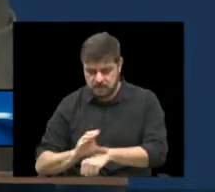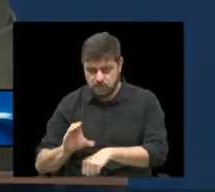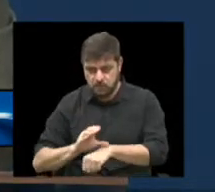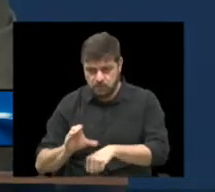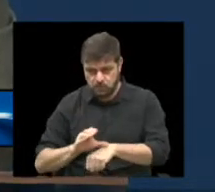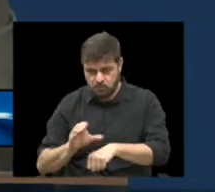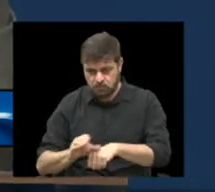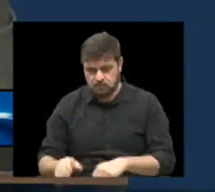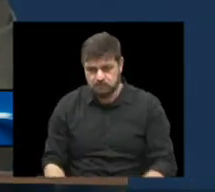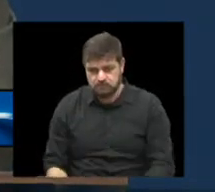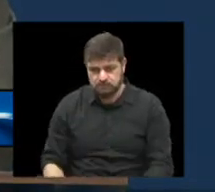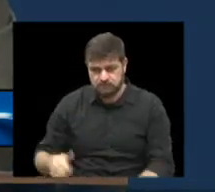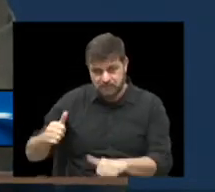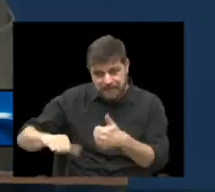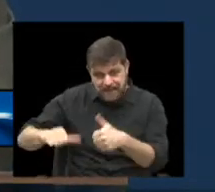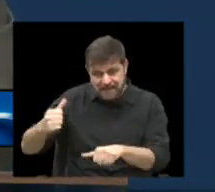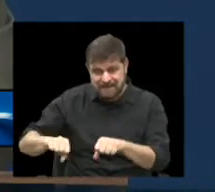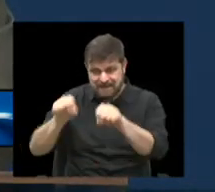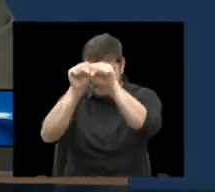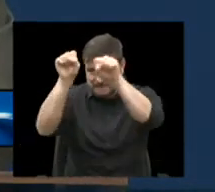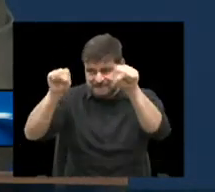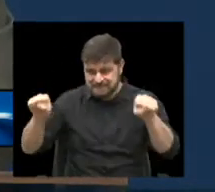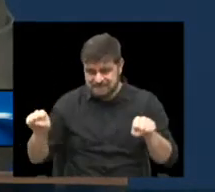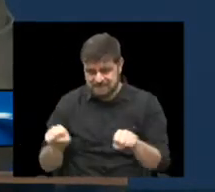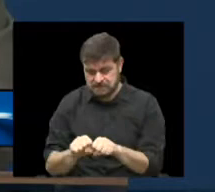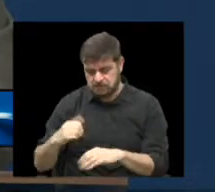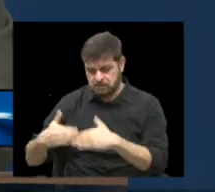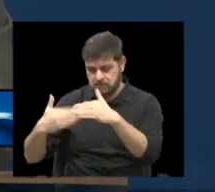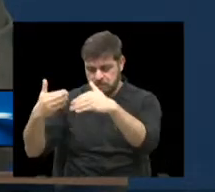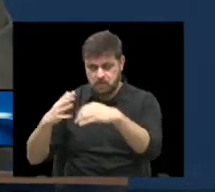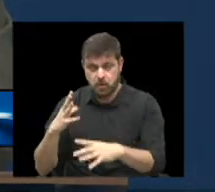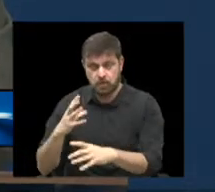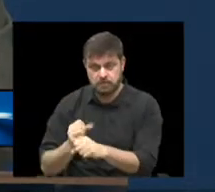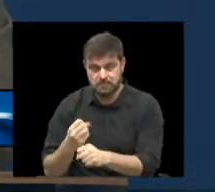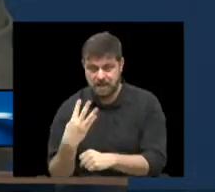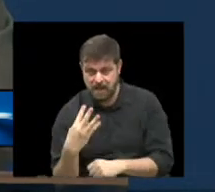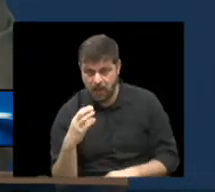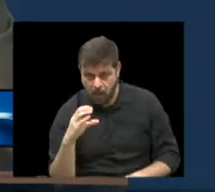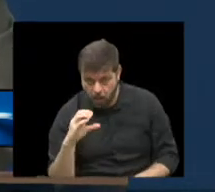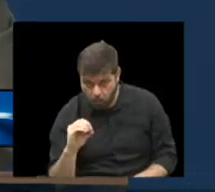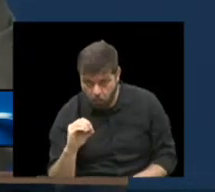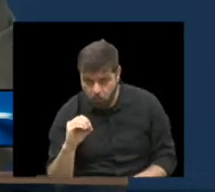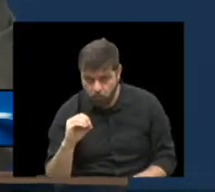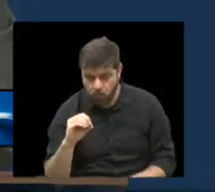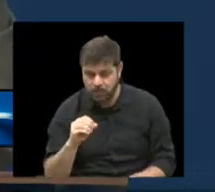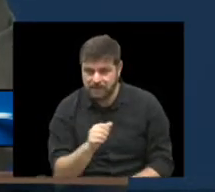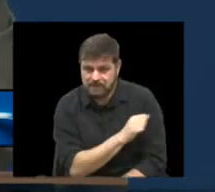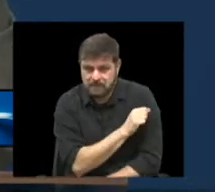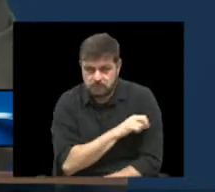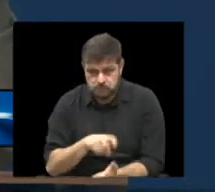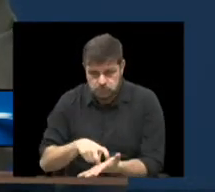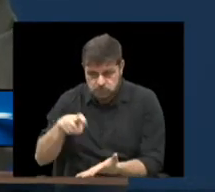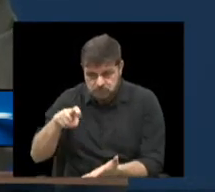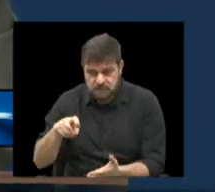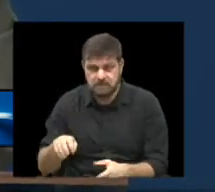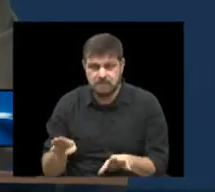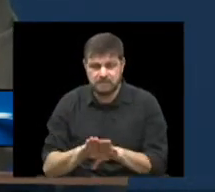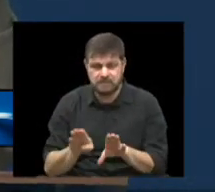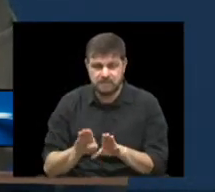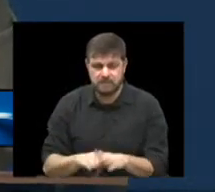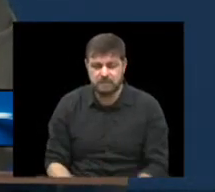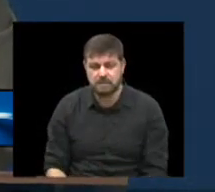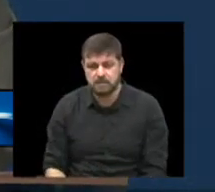de desenvolvimento de sistemas, 40 vagas matutino, gestão de tecnologia